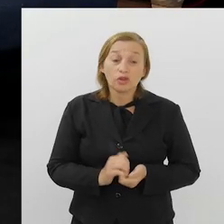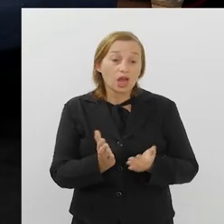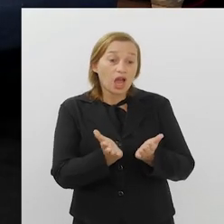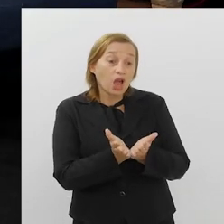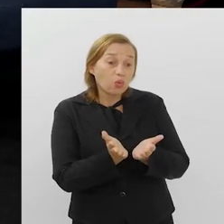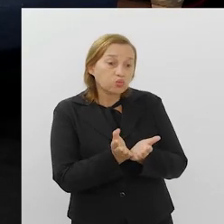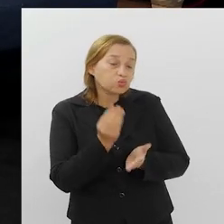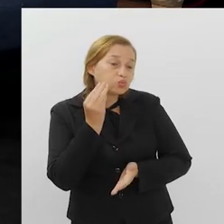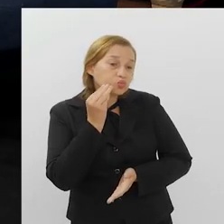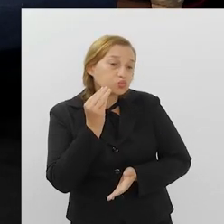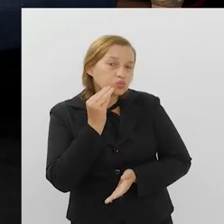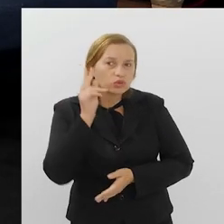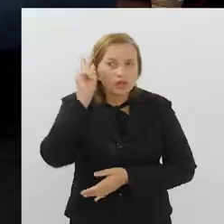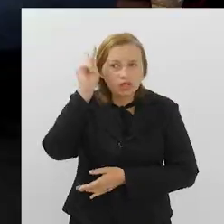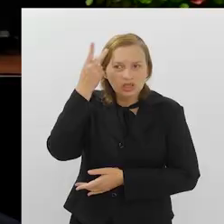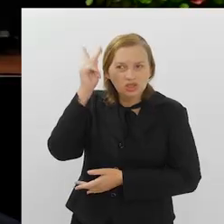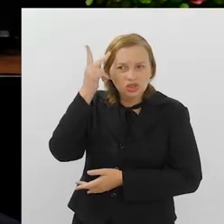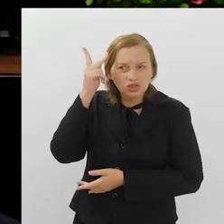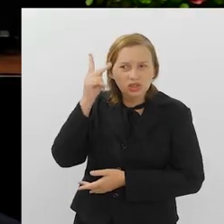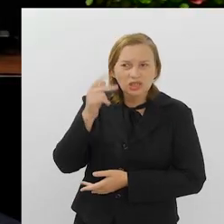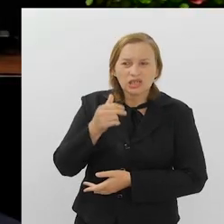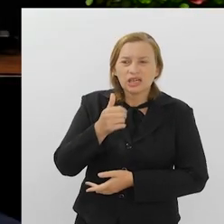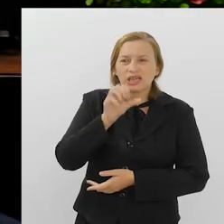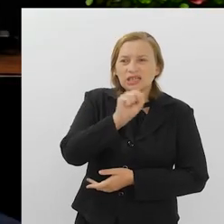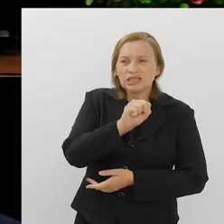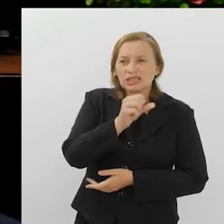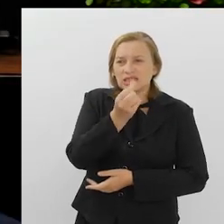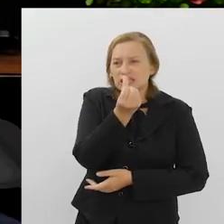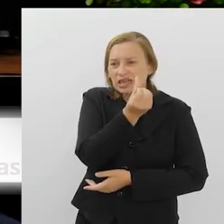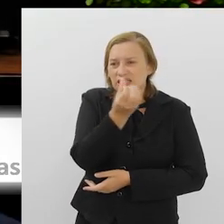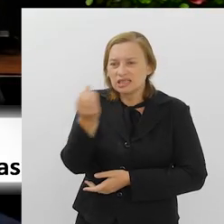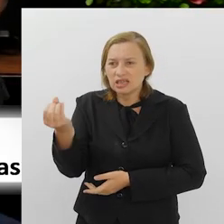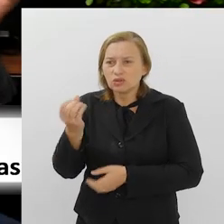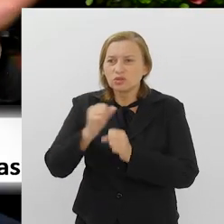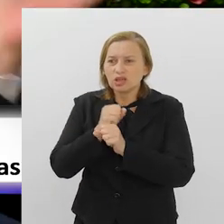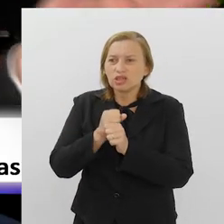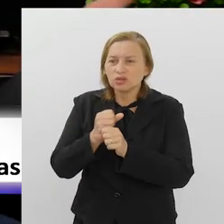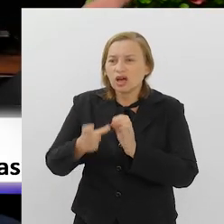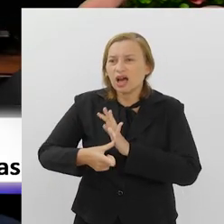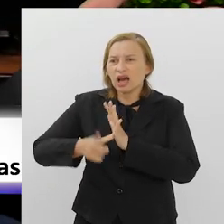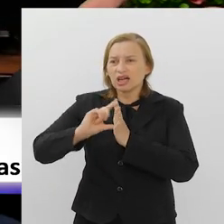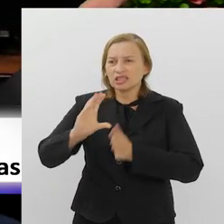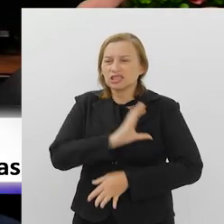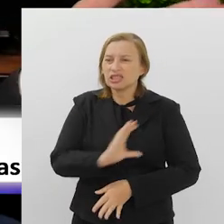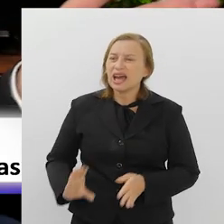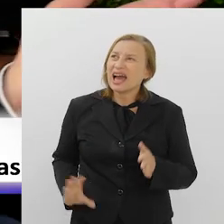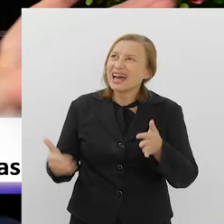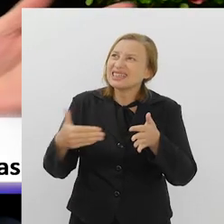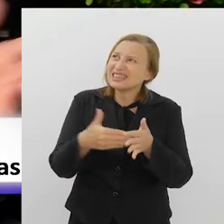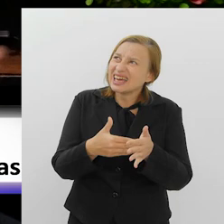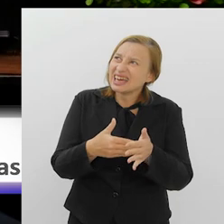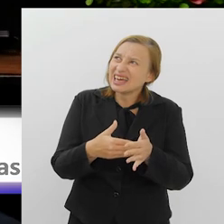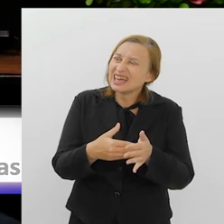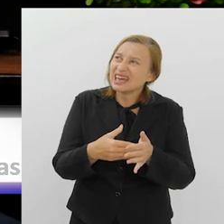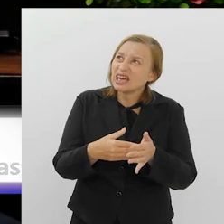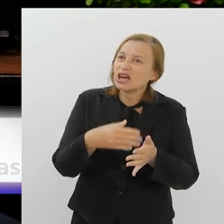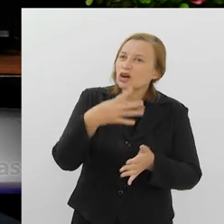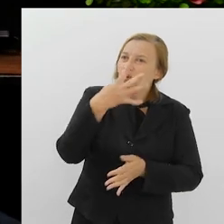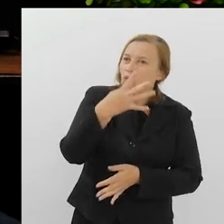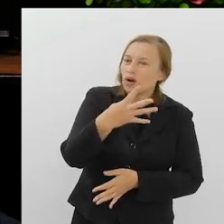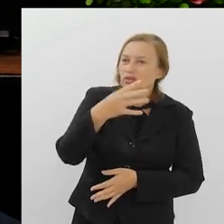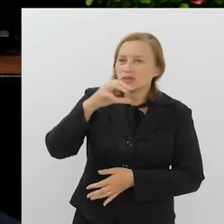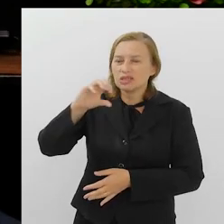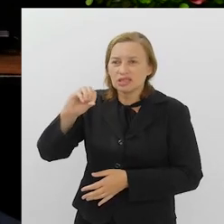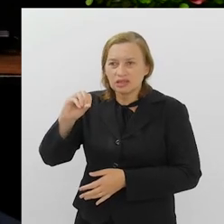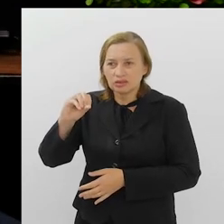no livro de morma ele é um livro histórico ele data de 600 Anos Antes de Cristo até 400